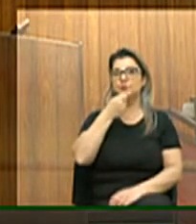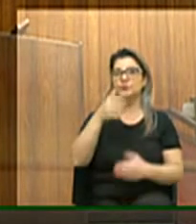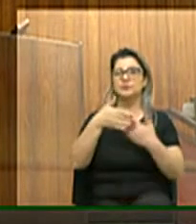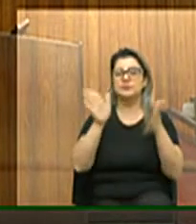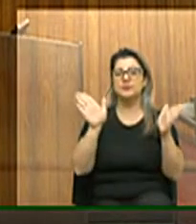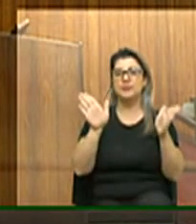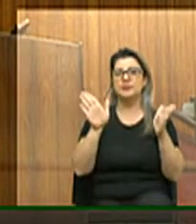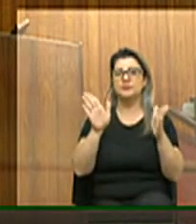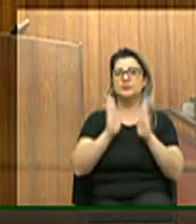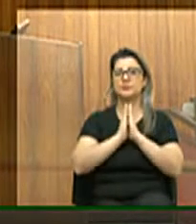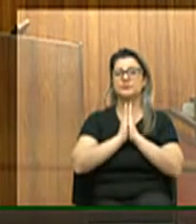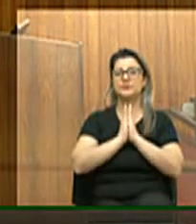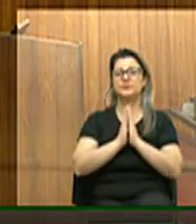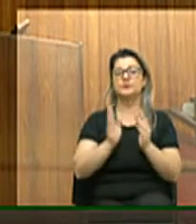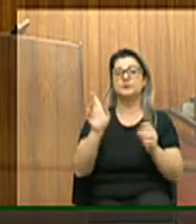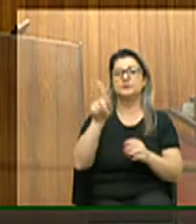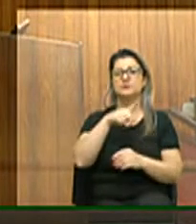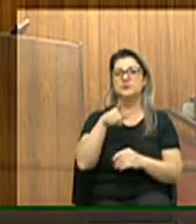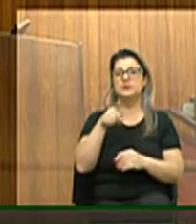abertos.